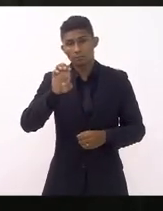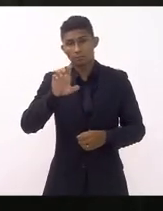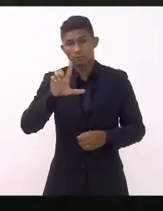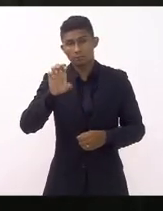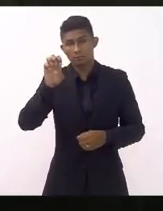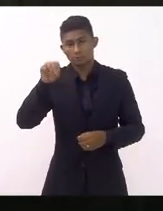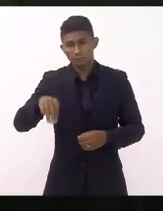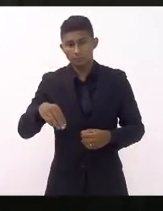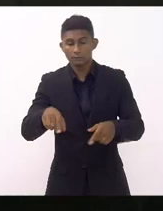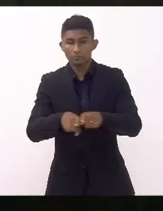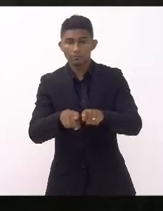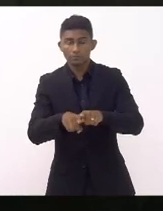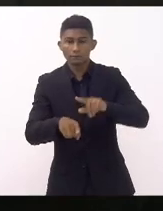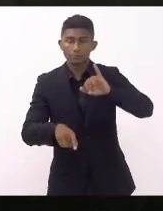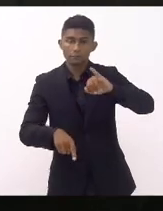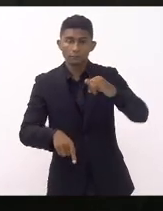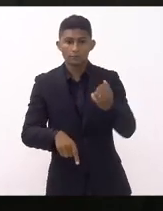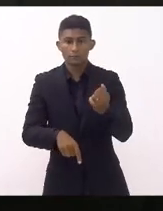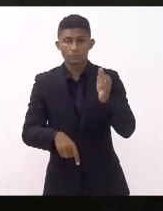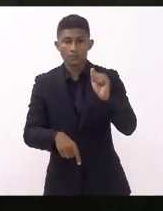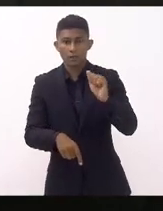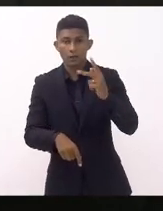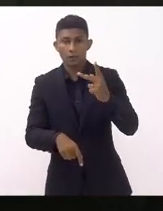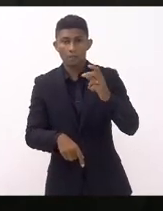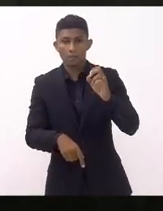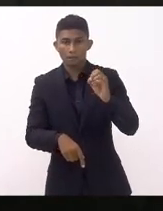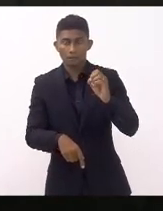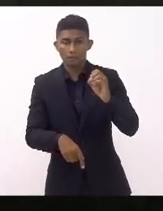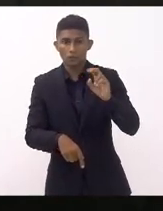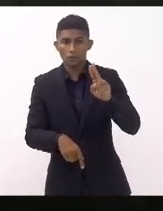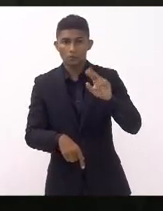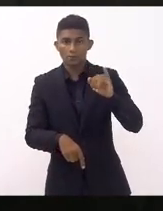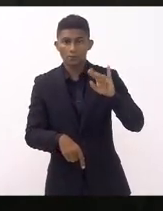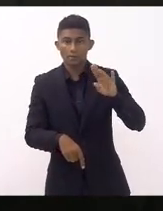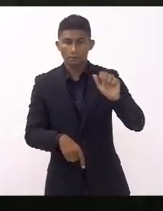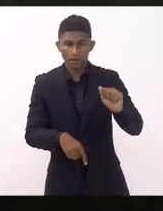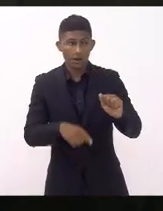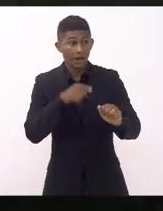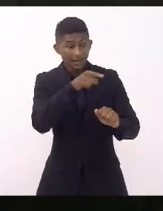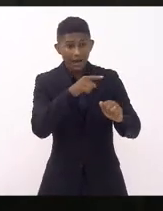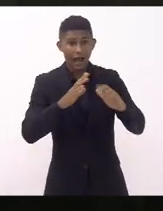que tiveram as suas casas alagadas